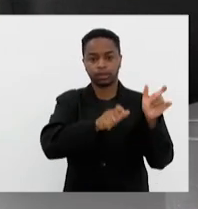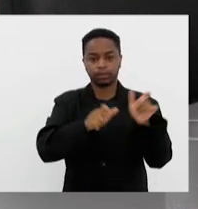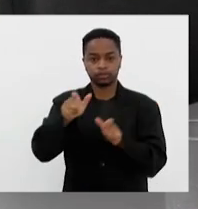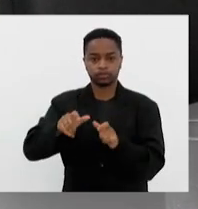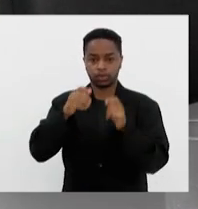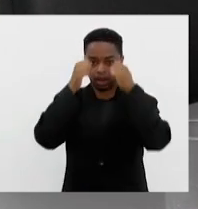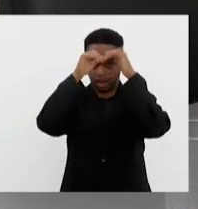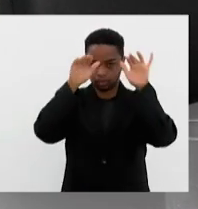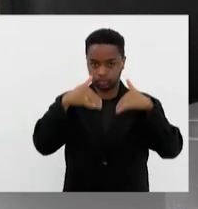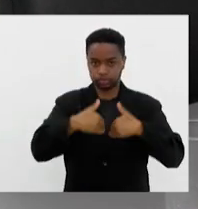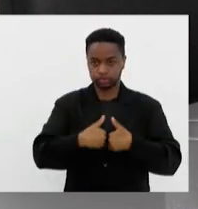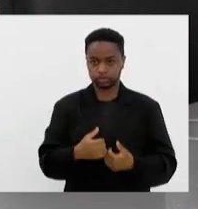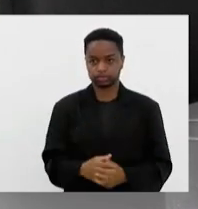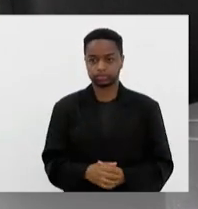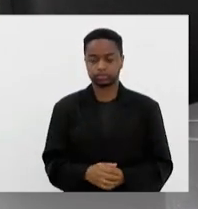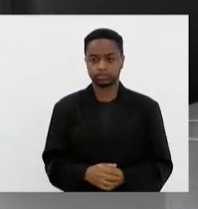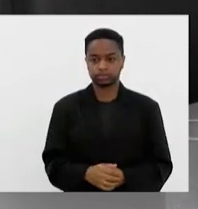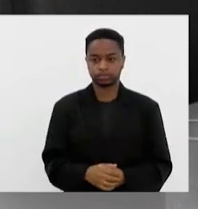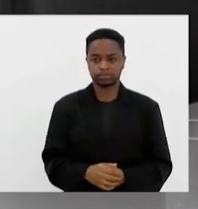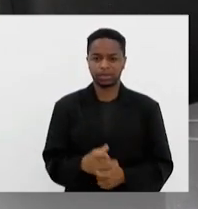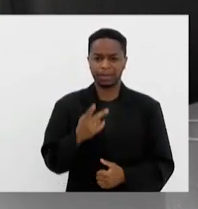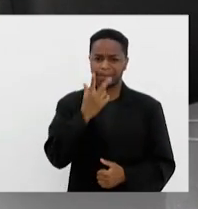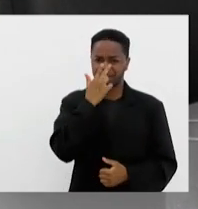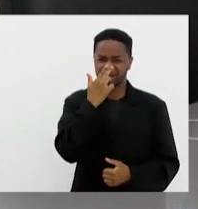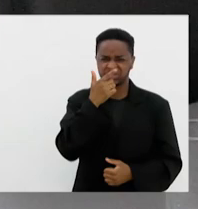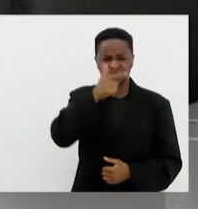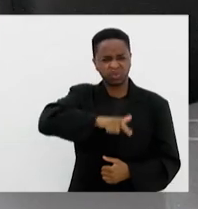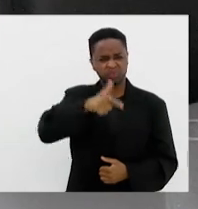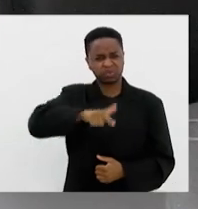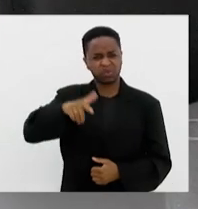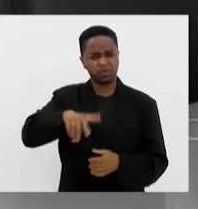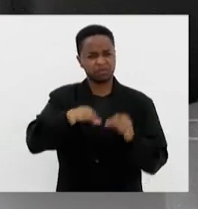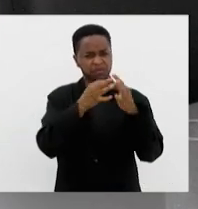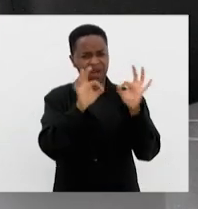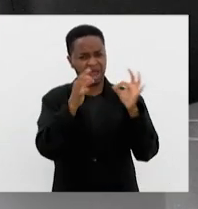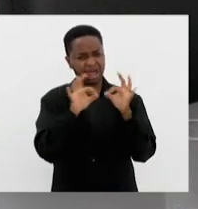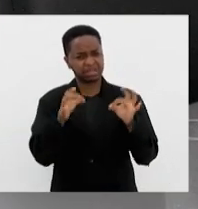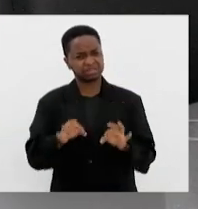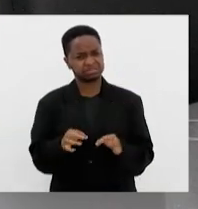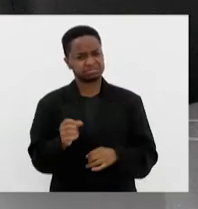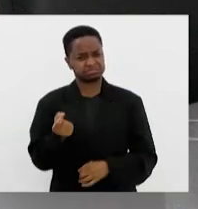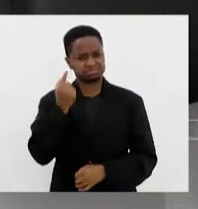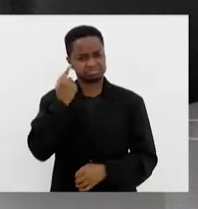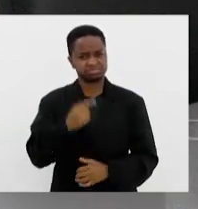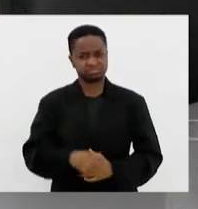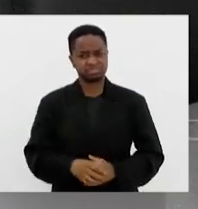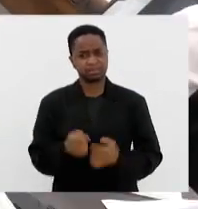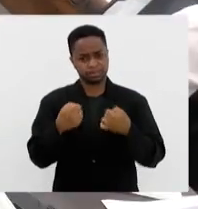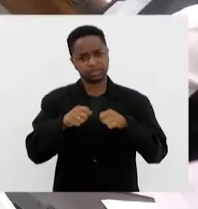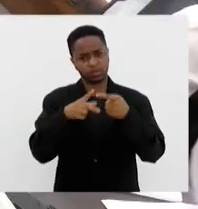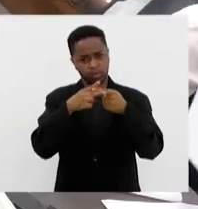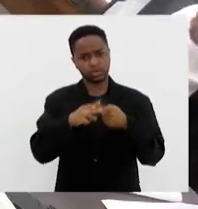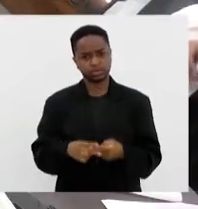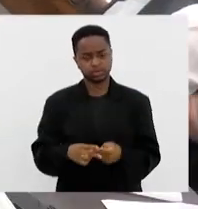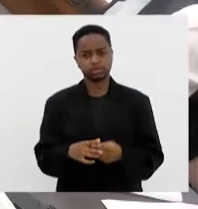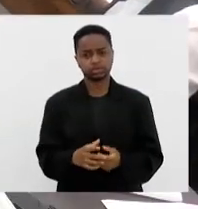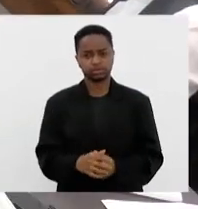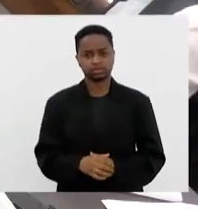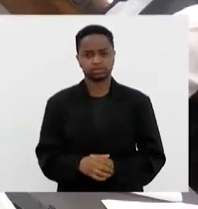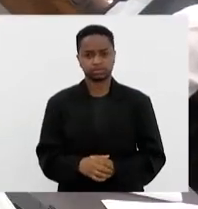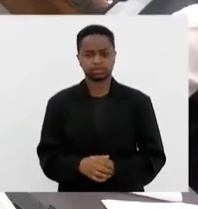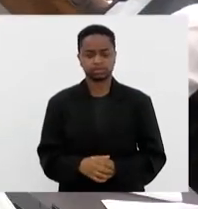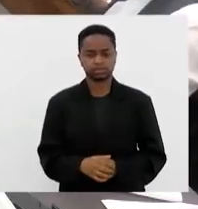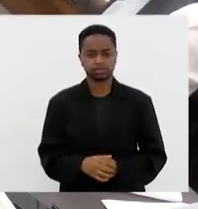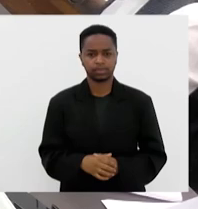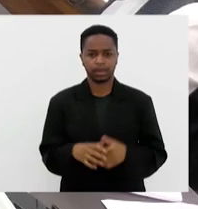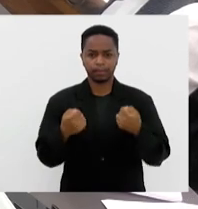autista, TEA. Na verdade, acho que está repetido isso aqui na emenda. Repetido, está repetido. Vamos fazer essa correção. É correção de